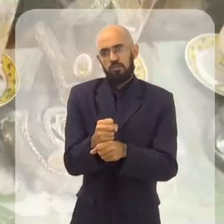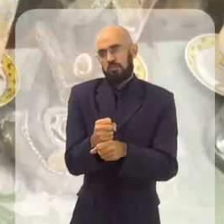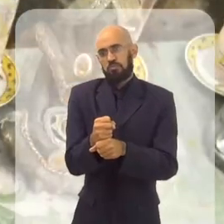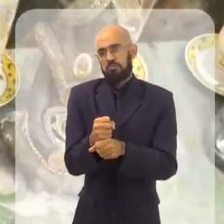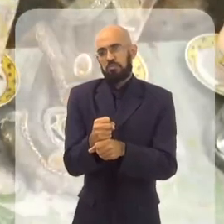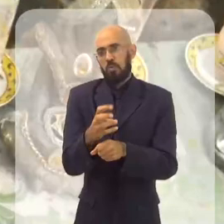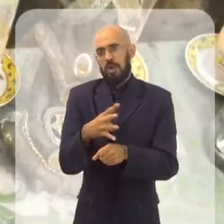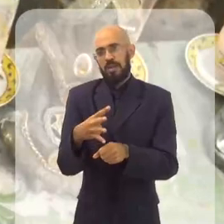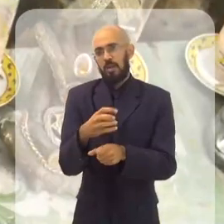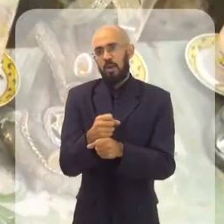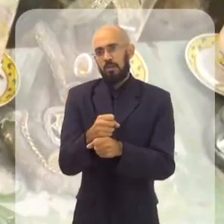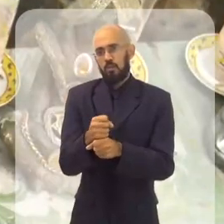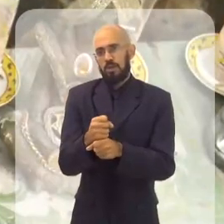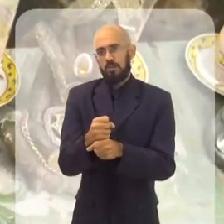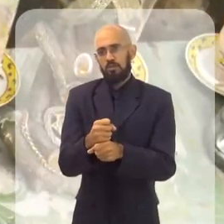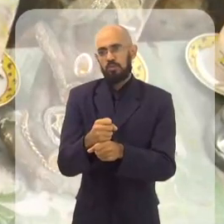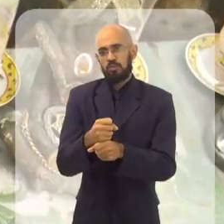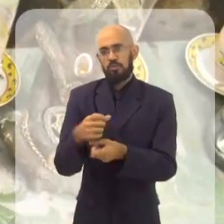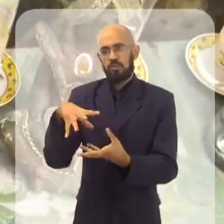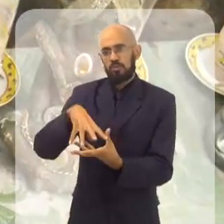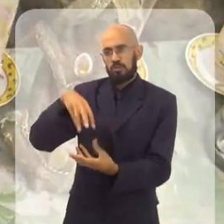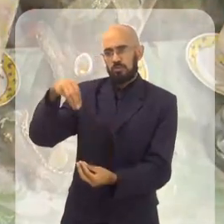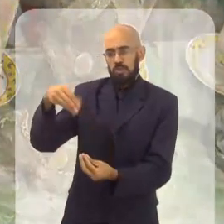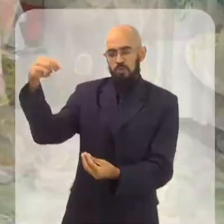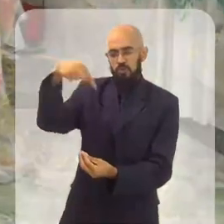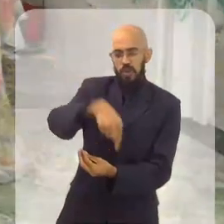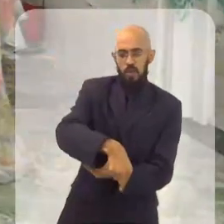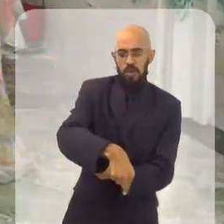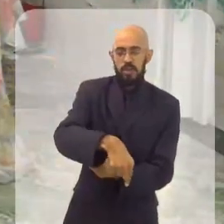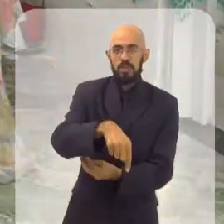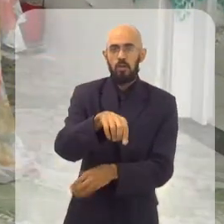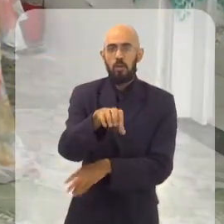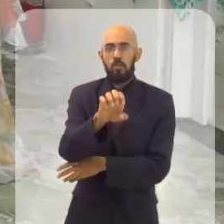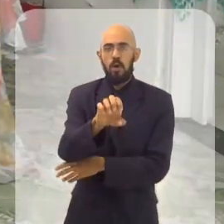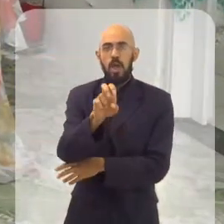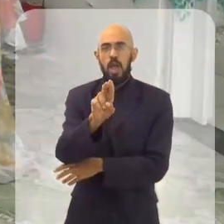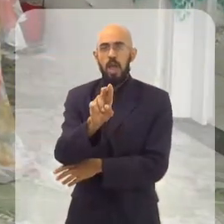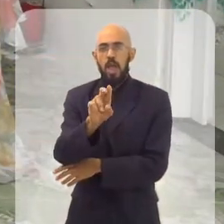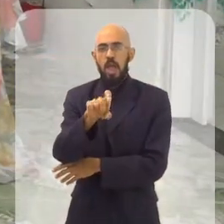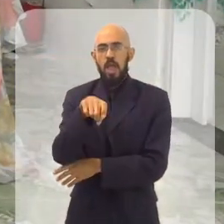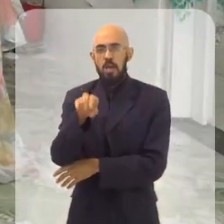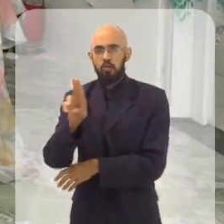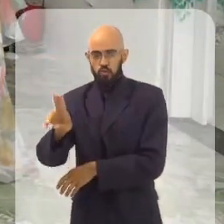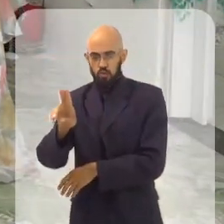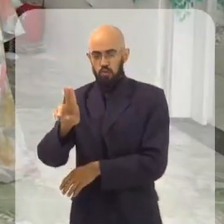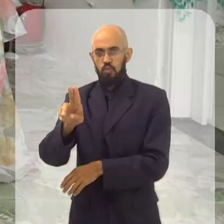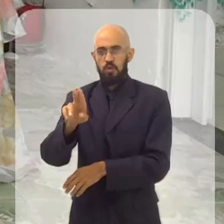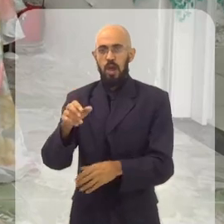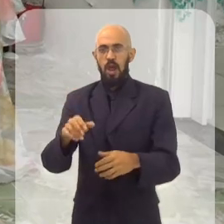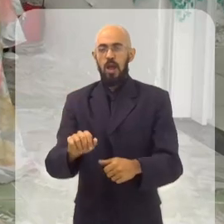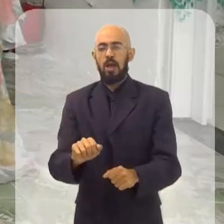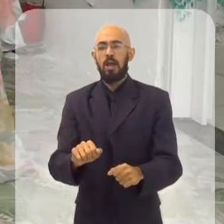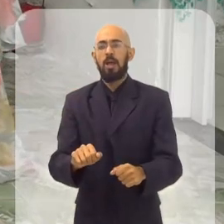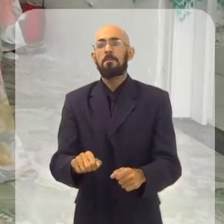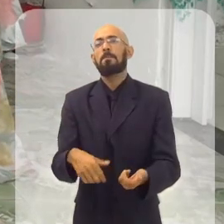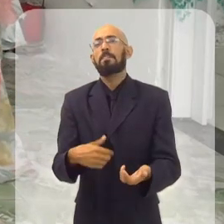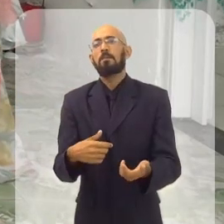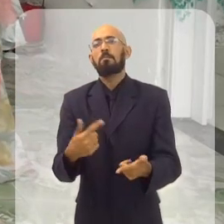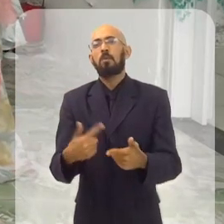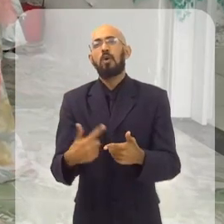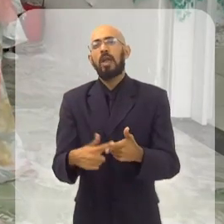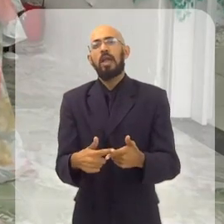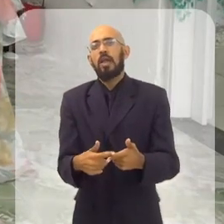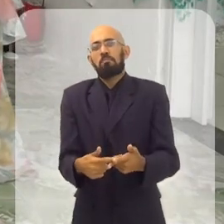atrás, entidades espirituais ciganas vinham em gira de Exu, né? Eram pombogiras ciganas, né?